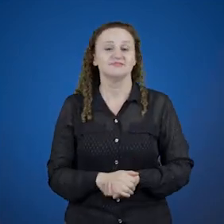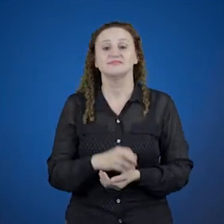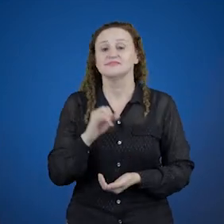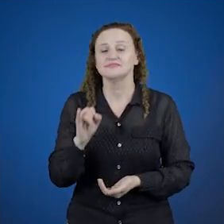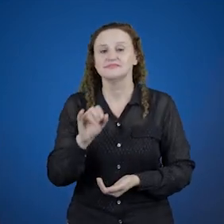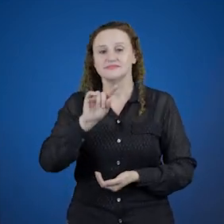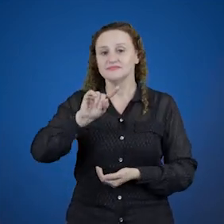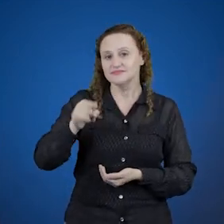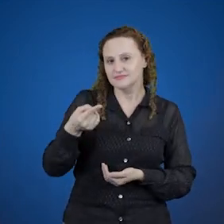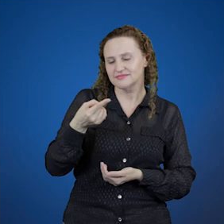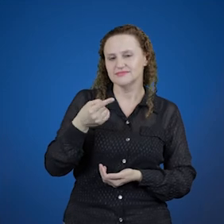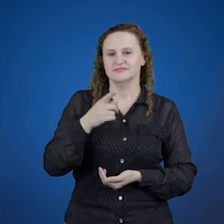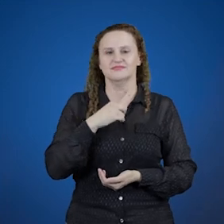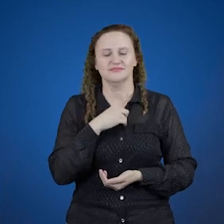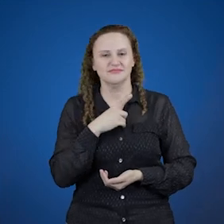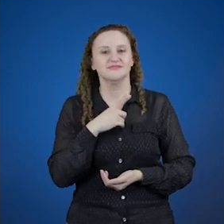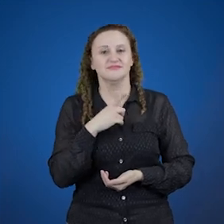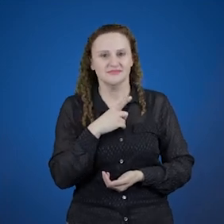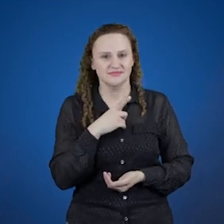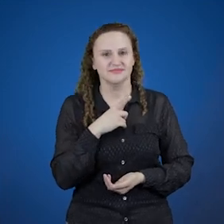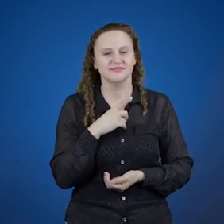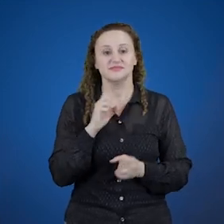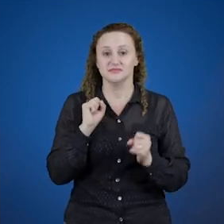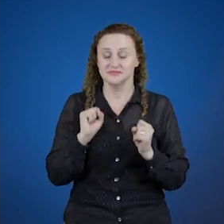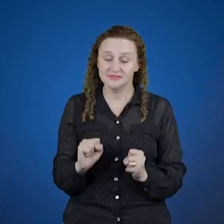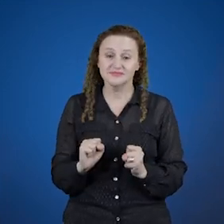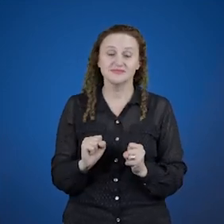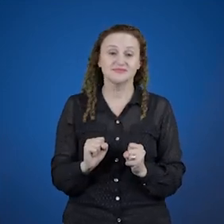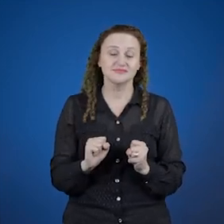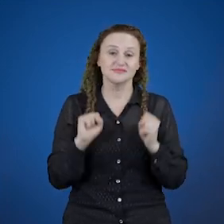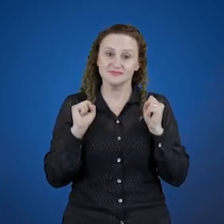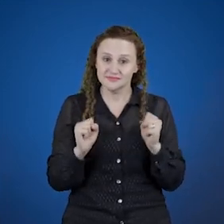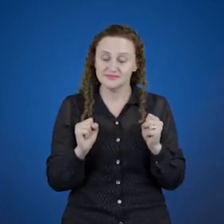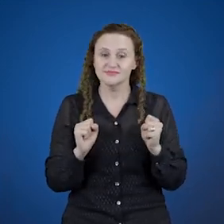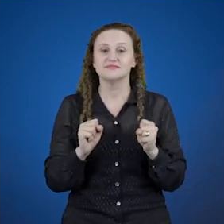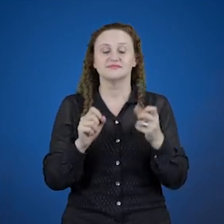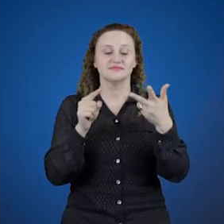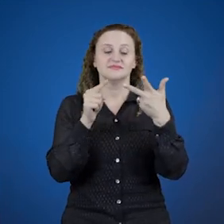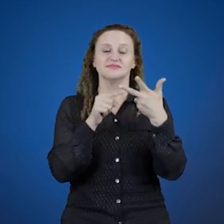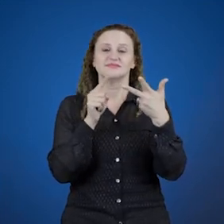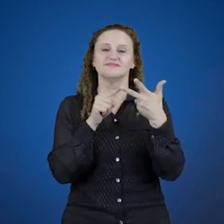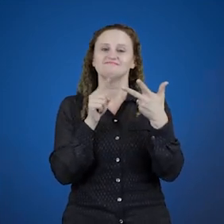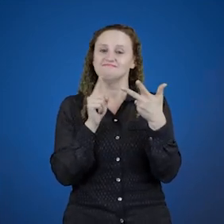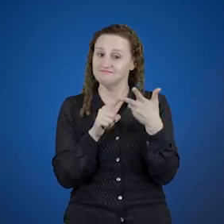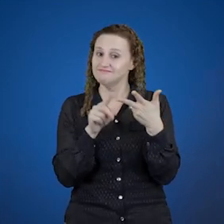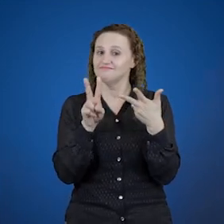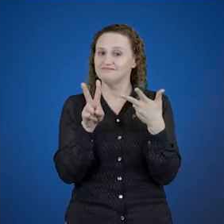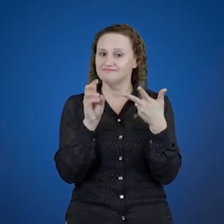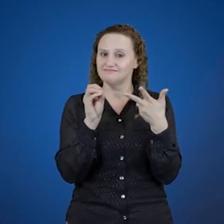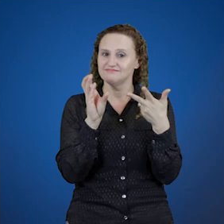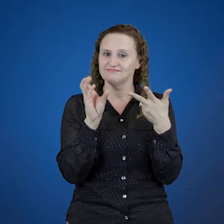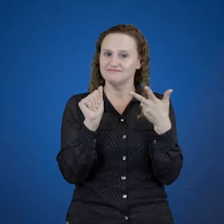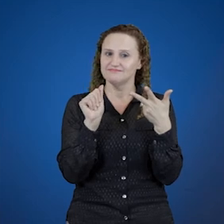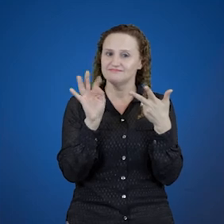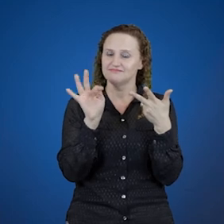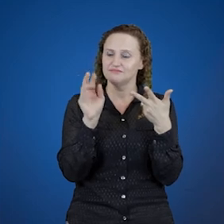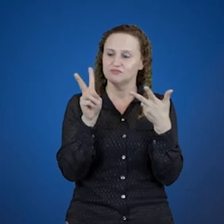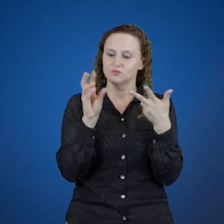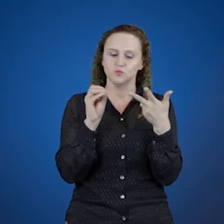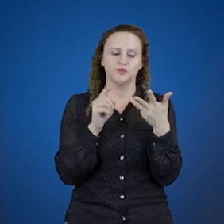aluno perceber se tem uma, ele já pode Opa ela pode ser sujeito ela pode ser vocativo nessa